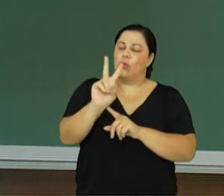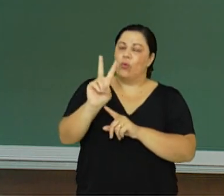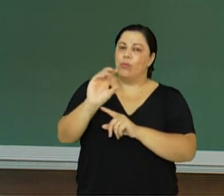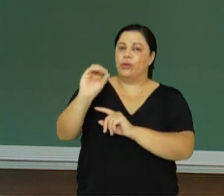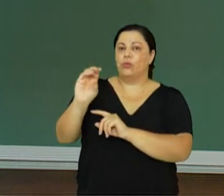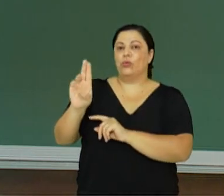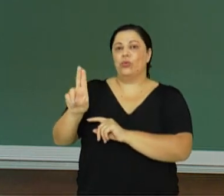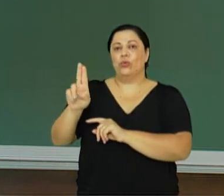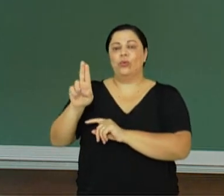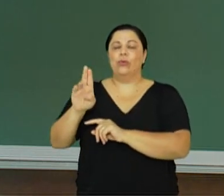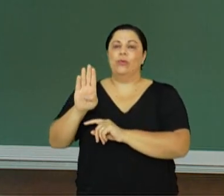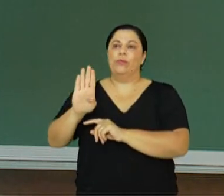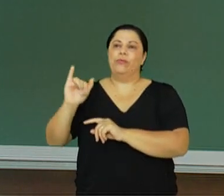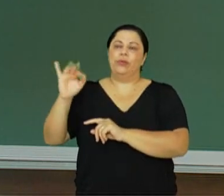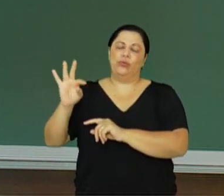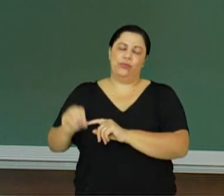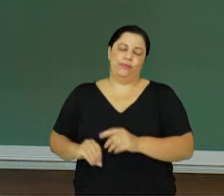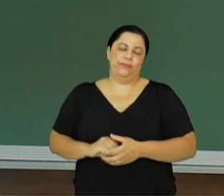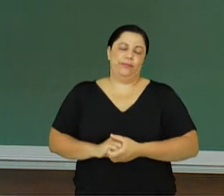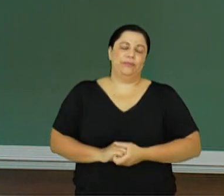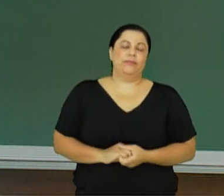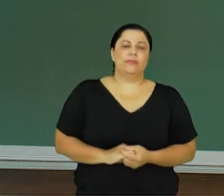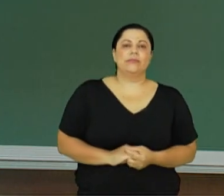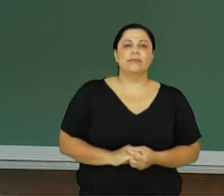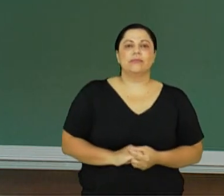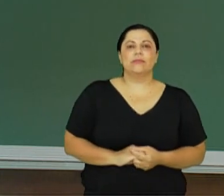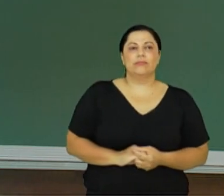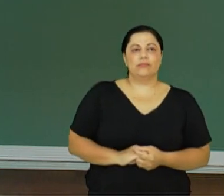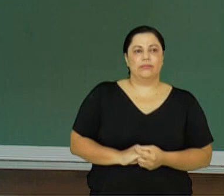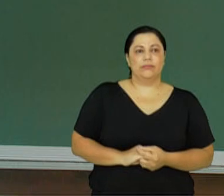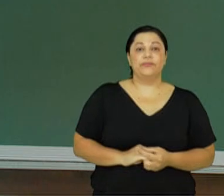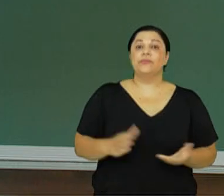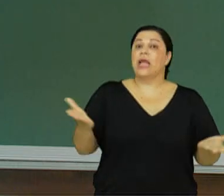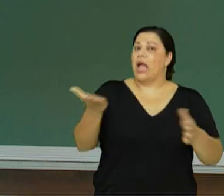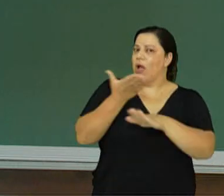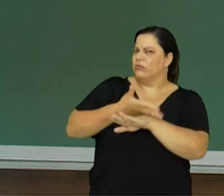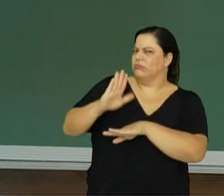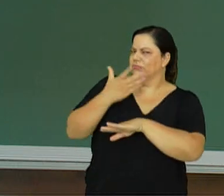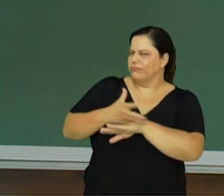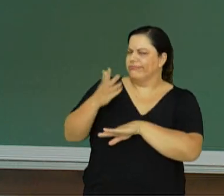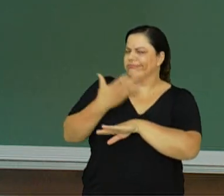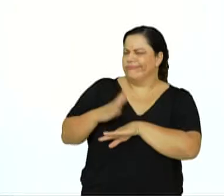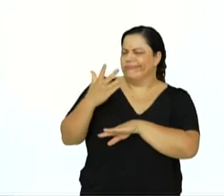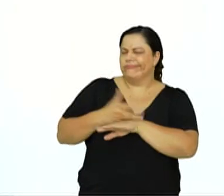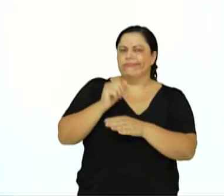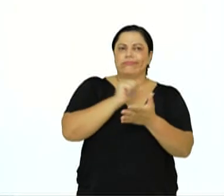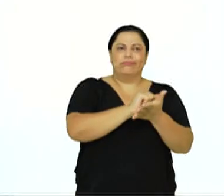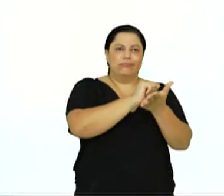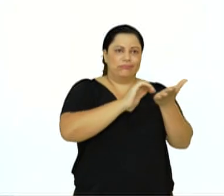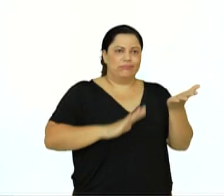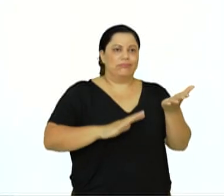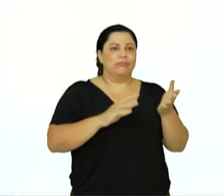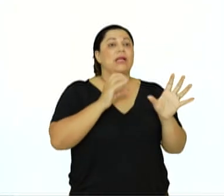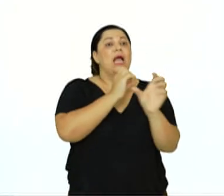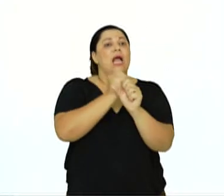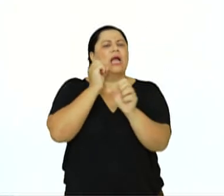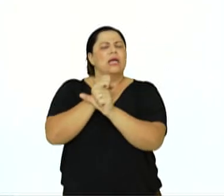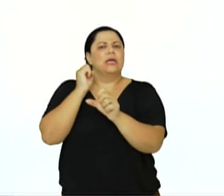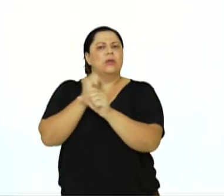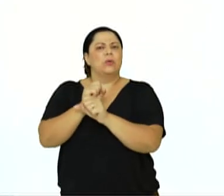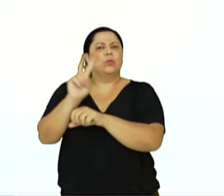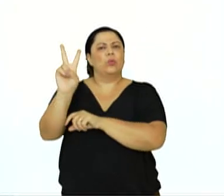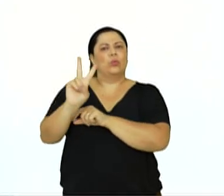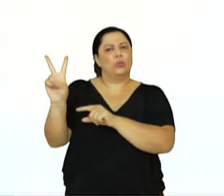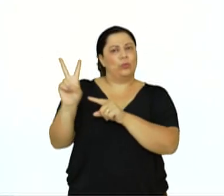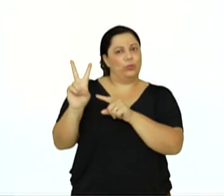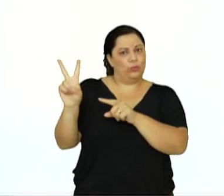E agora vamos para um exercício para a gente treinar os conhecimentos que a gente está acumulando aqui. Então, calcular o volume de